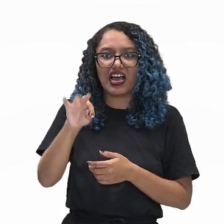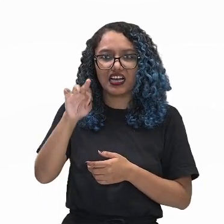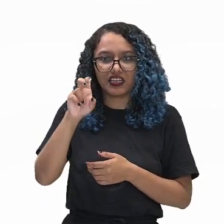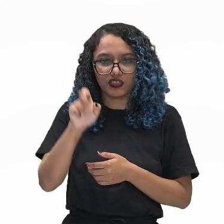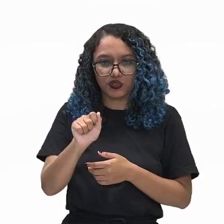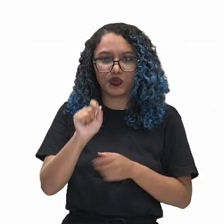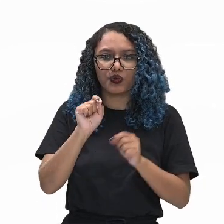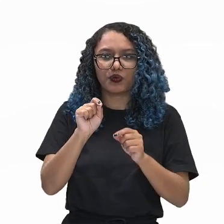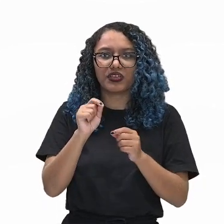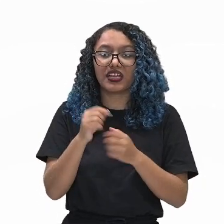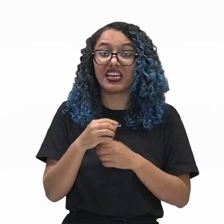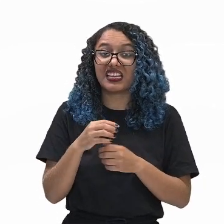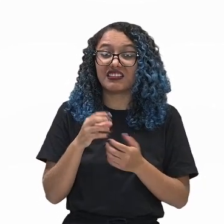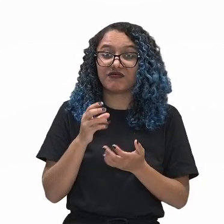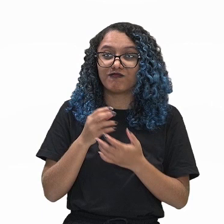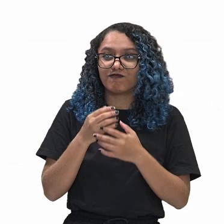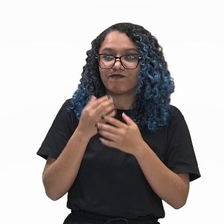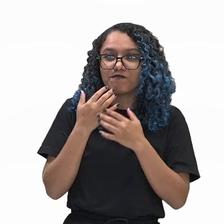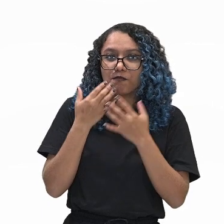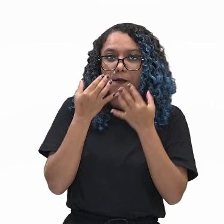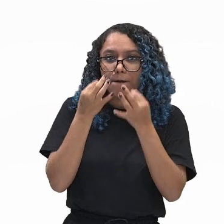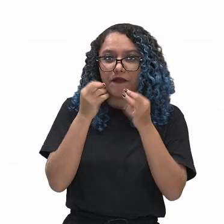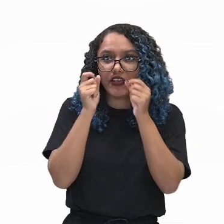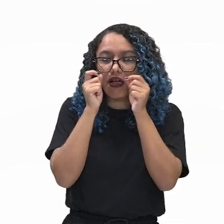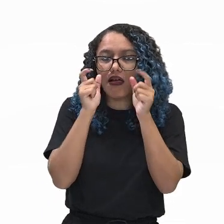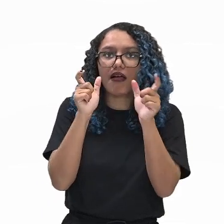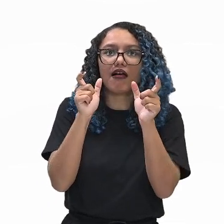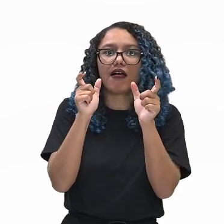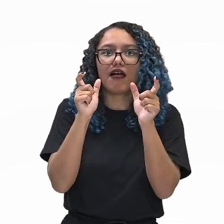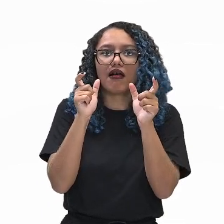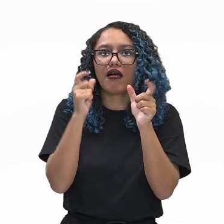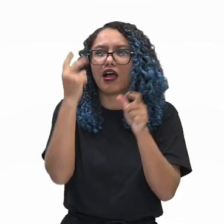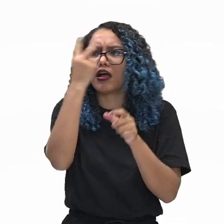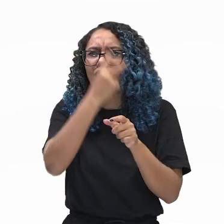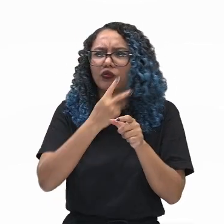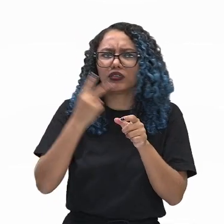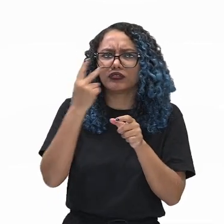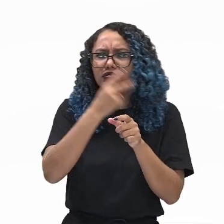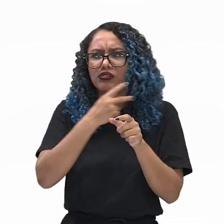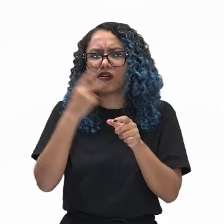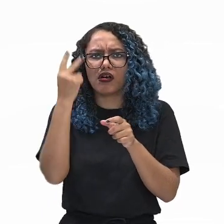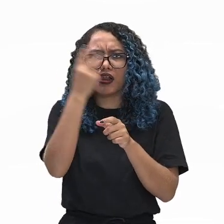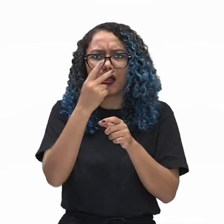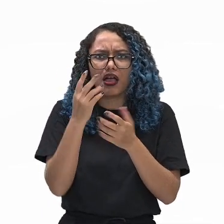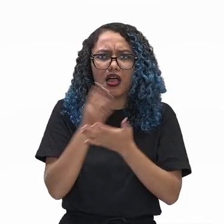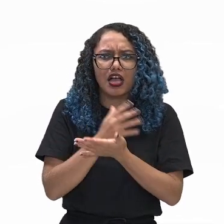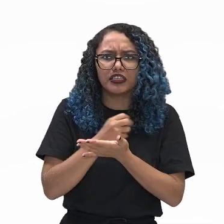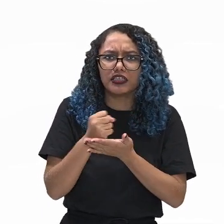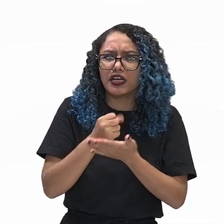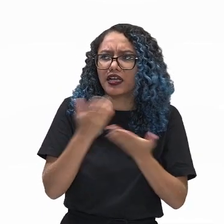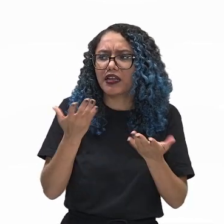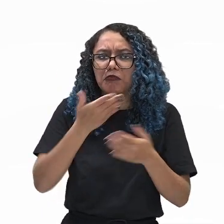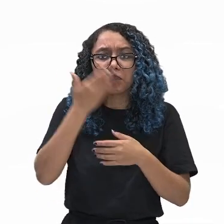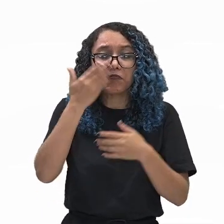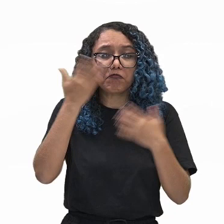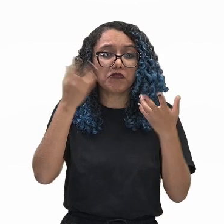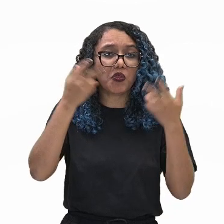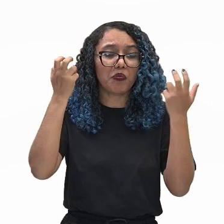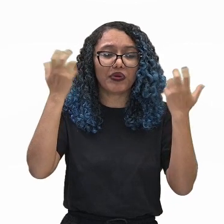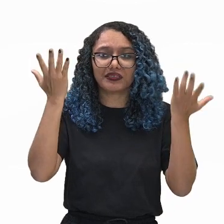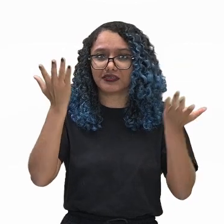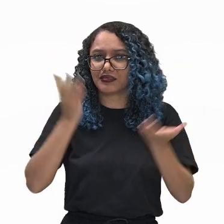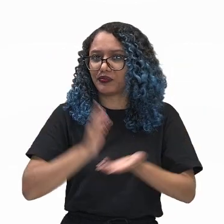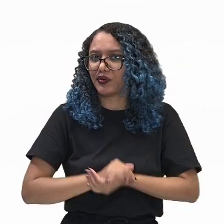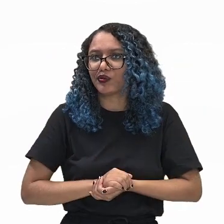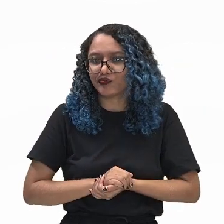fica preso a ela por 2 horas, sem perceber. Então, ou seja, eu já fiz aí uma